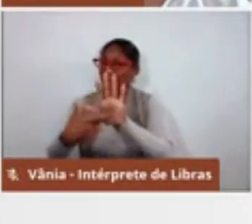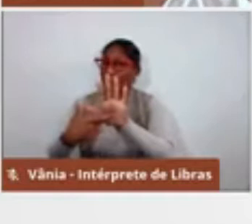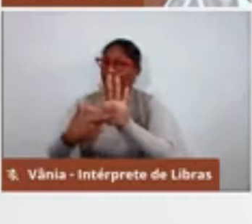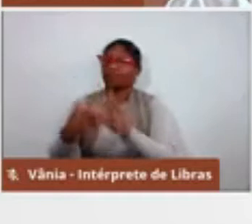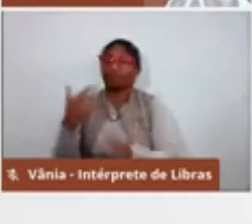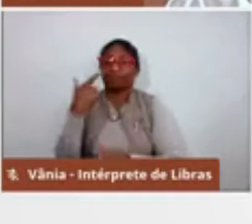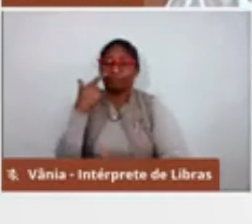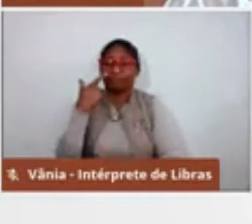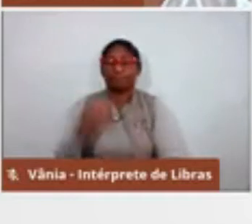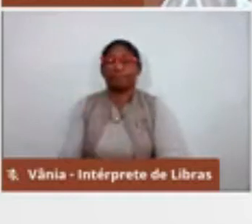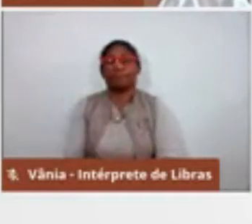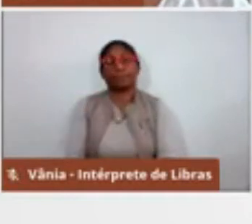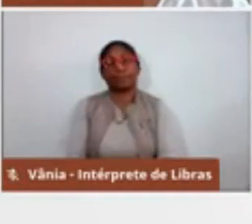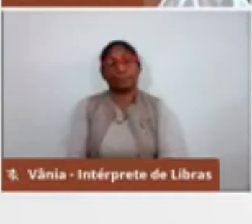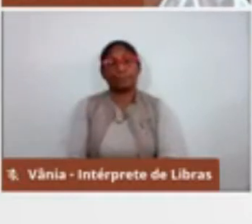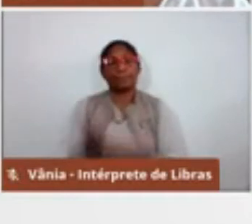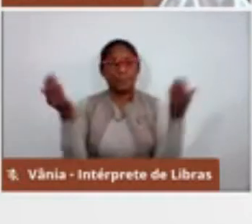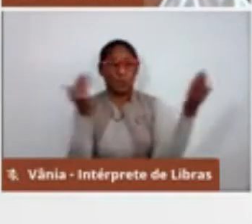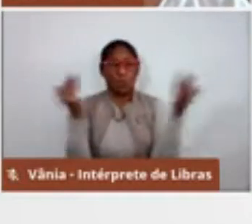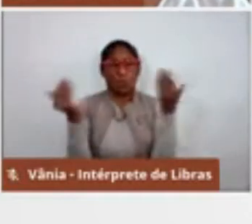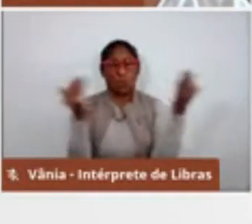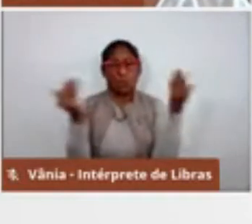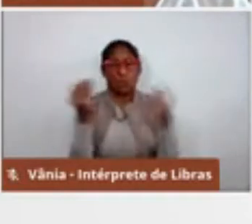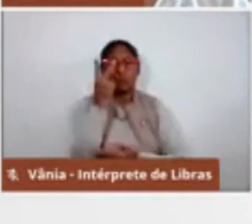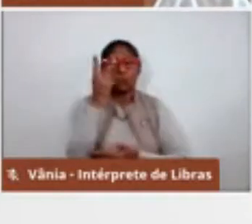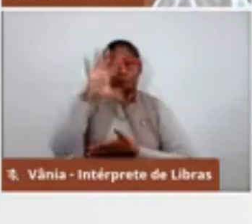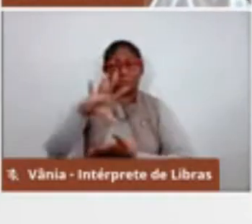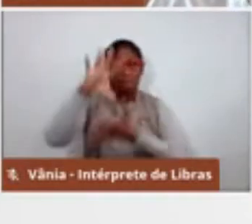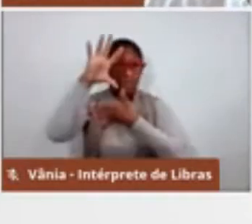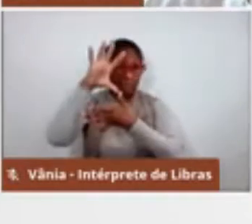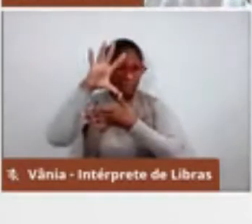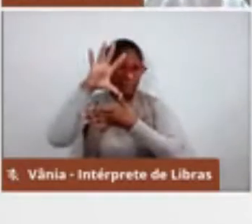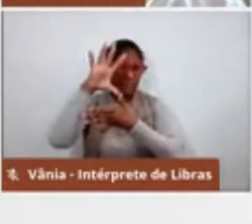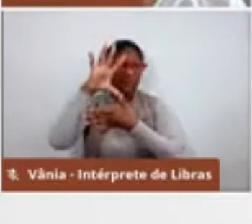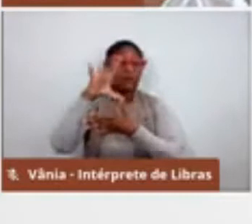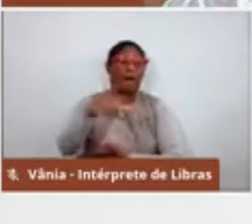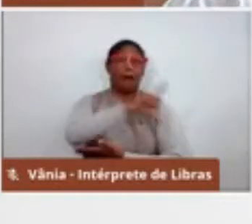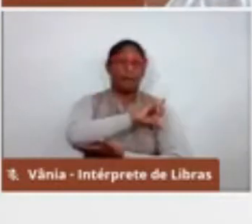gente tem aqui só a comparação desses dois mapas, o que era e como ficou.